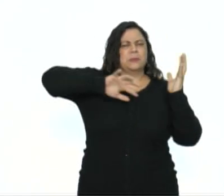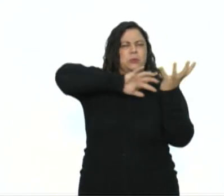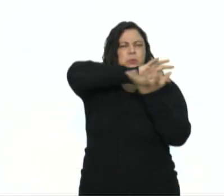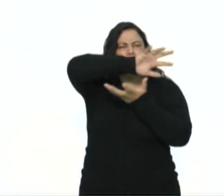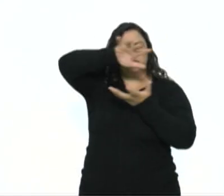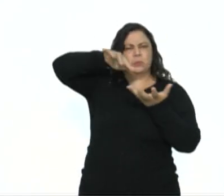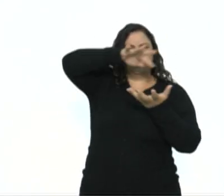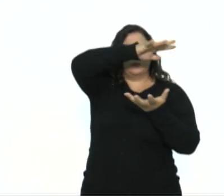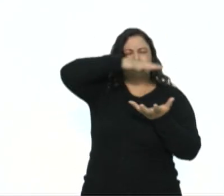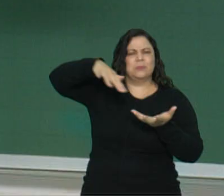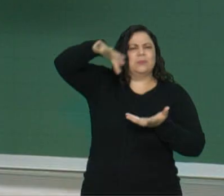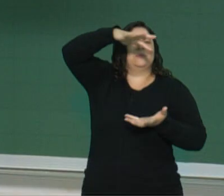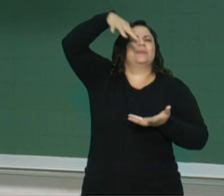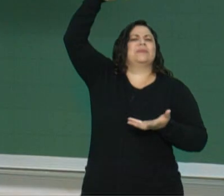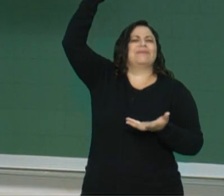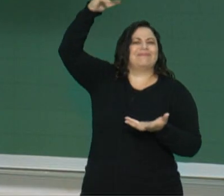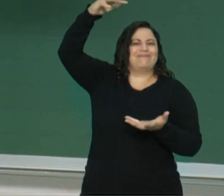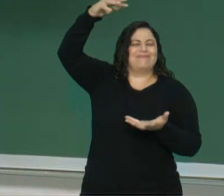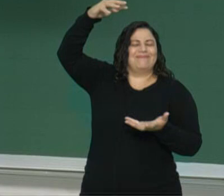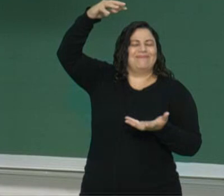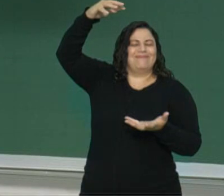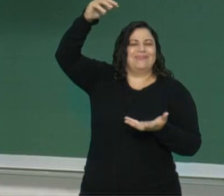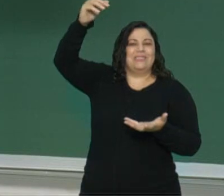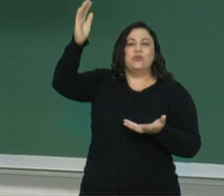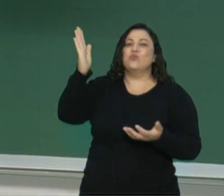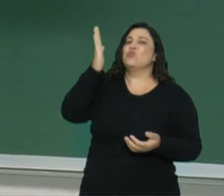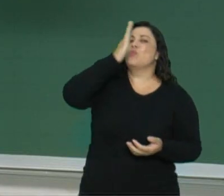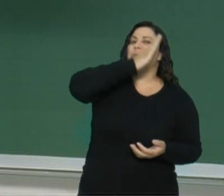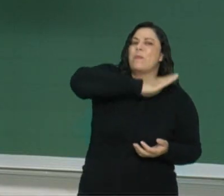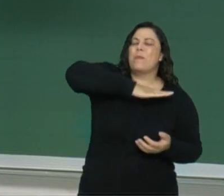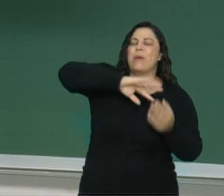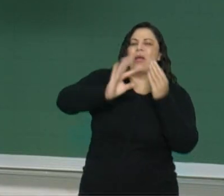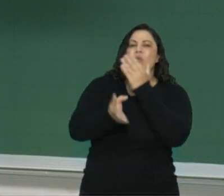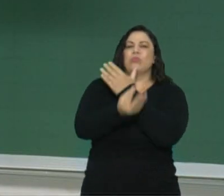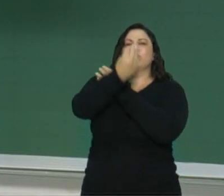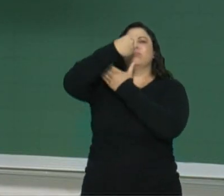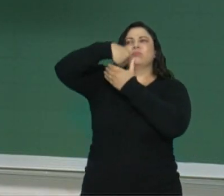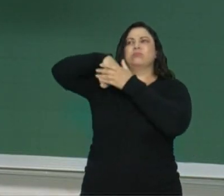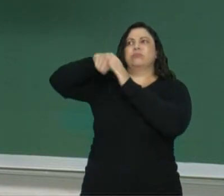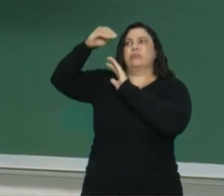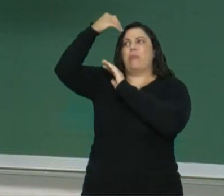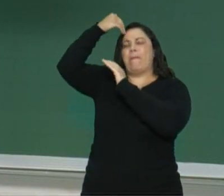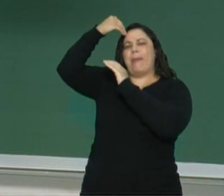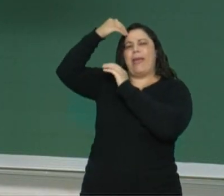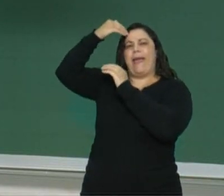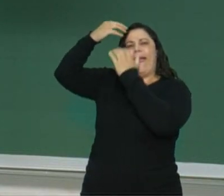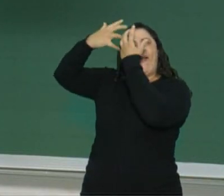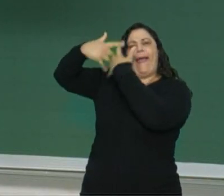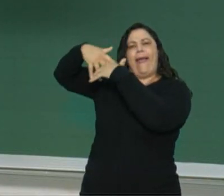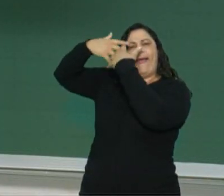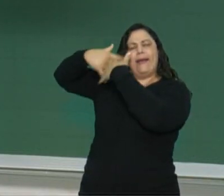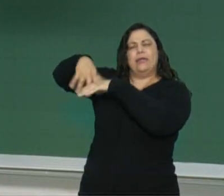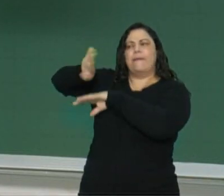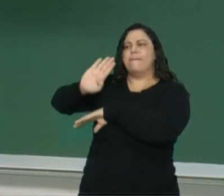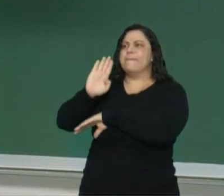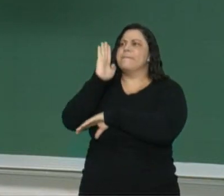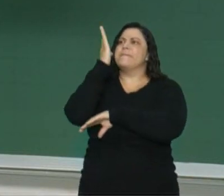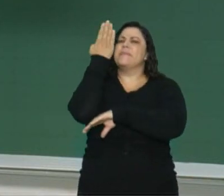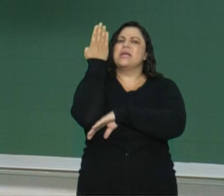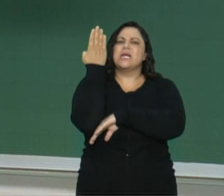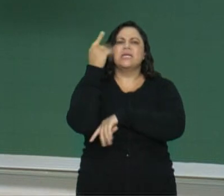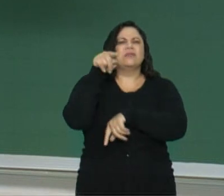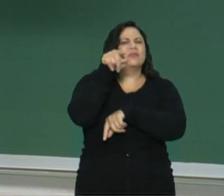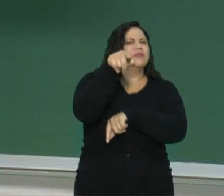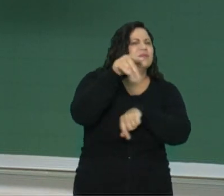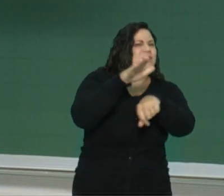maligno que colocou lá na tua mente uma falsidade, que te faz pensar que 2 mais